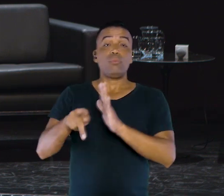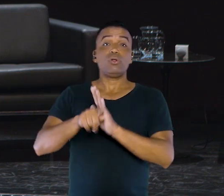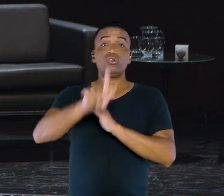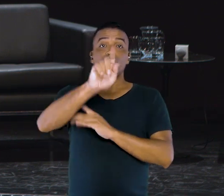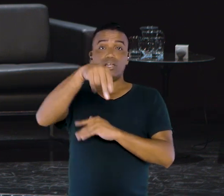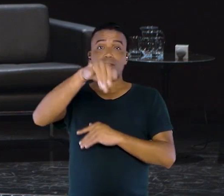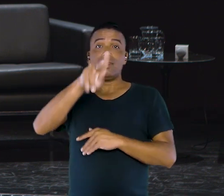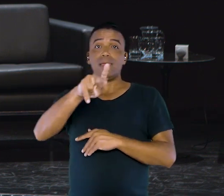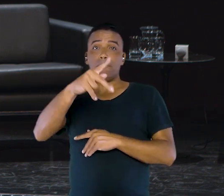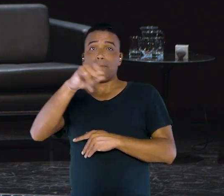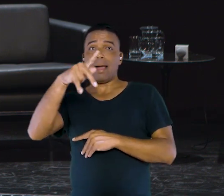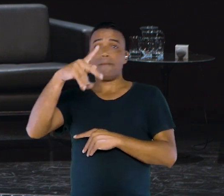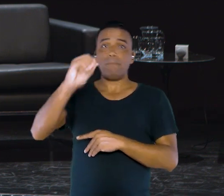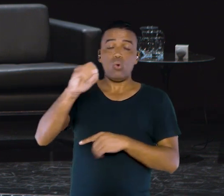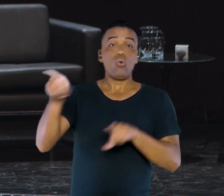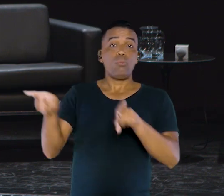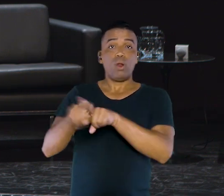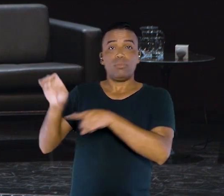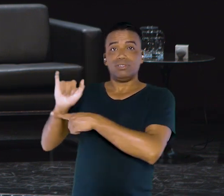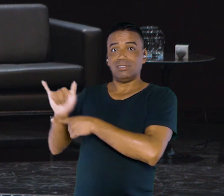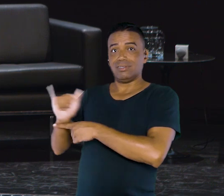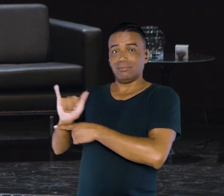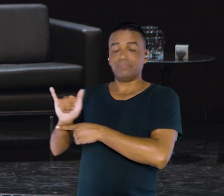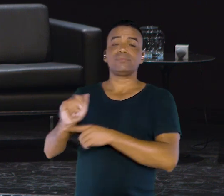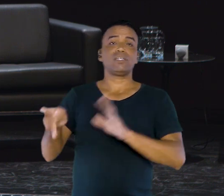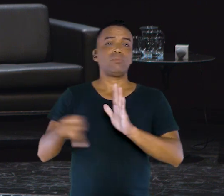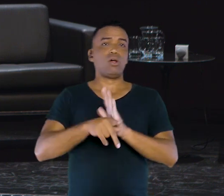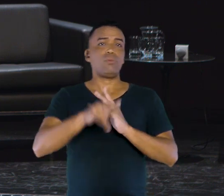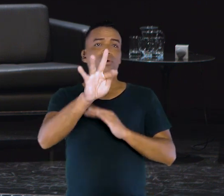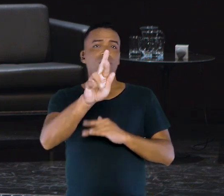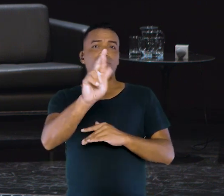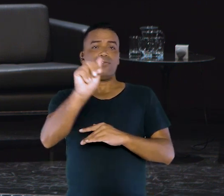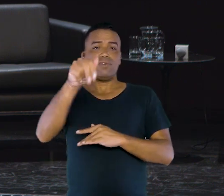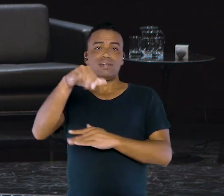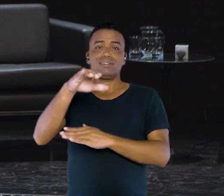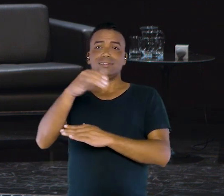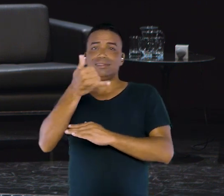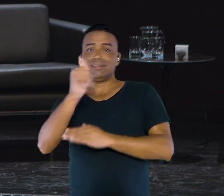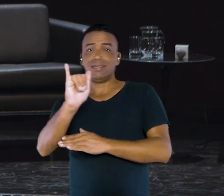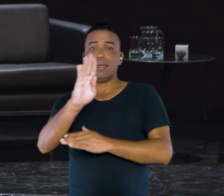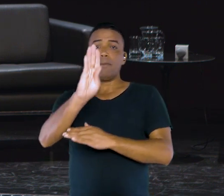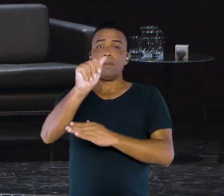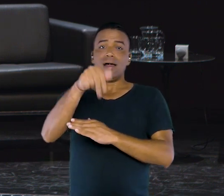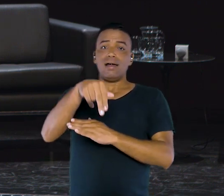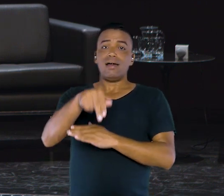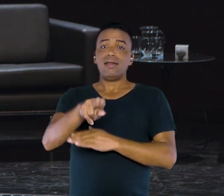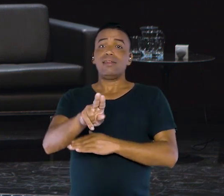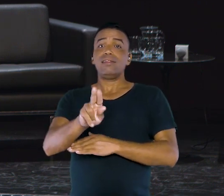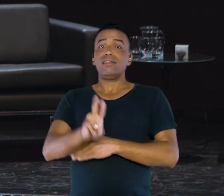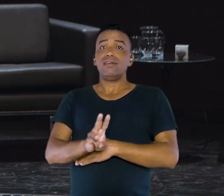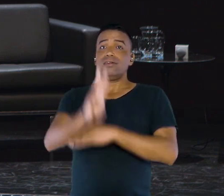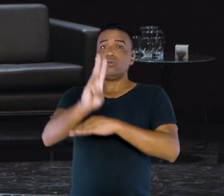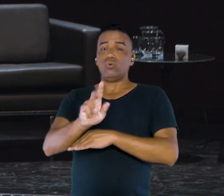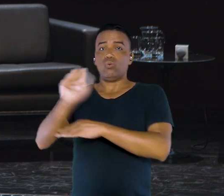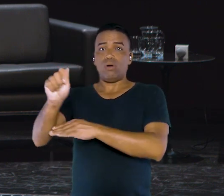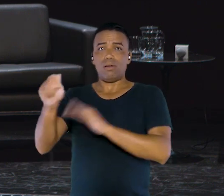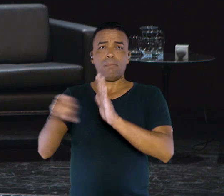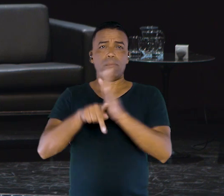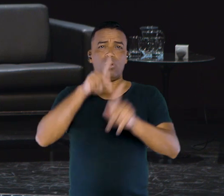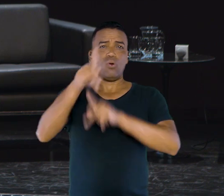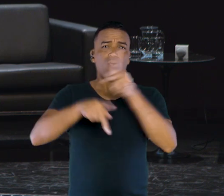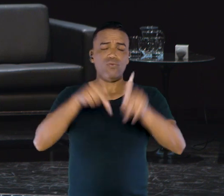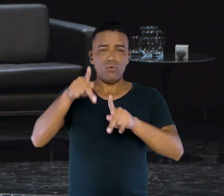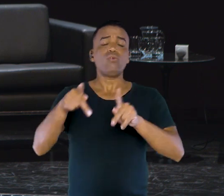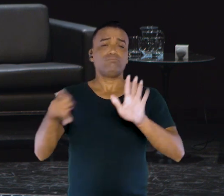Instagram. Francineida Bittencourt Fontes, mais conhecida como Franci Paniua, é do povo Medziniaconai,